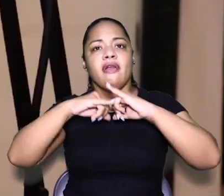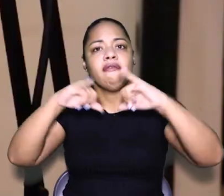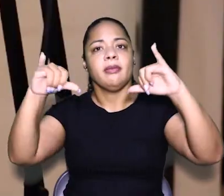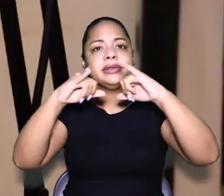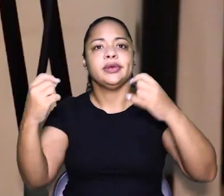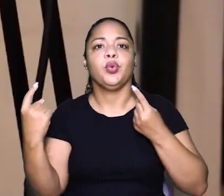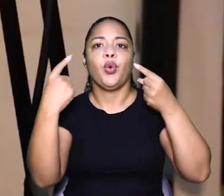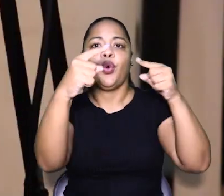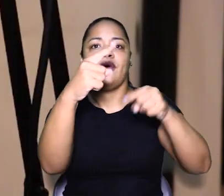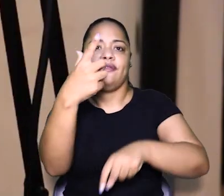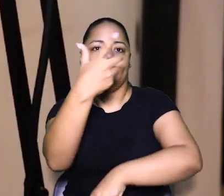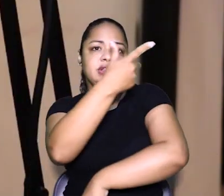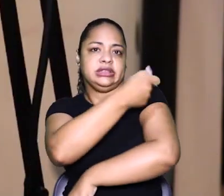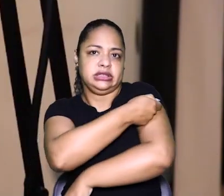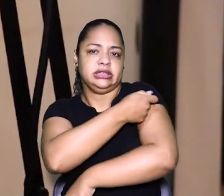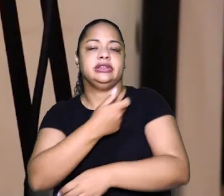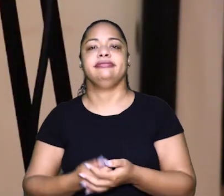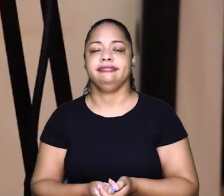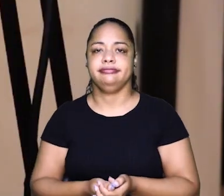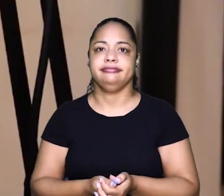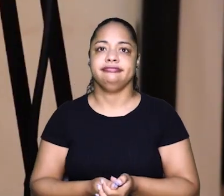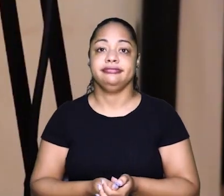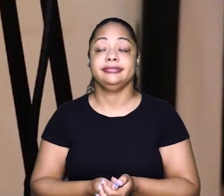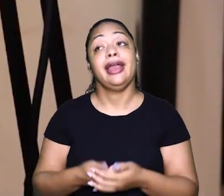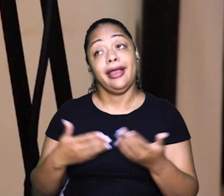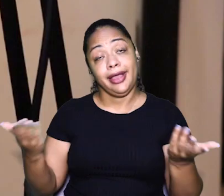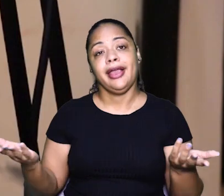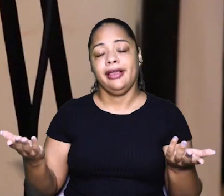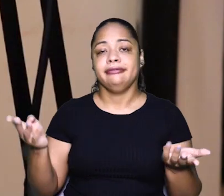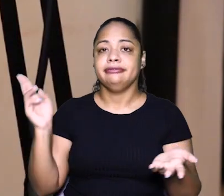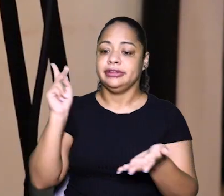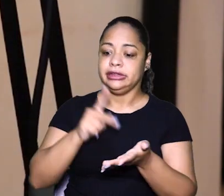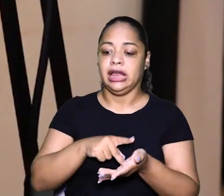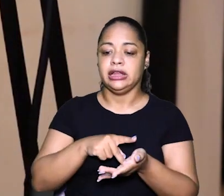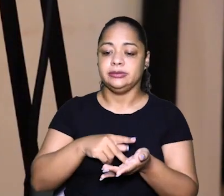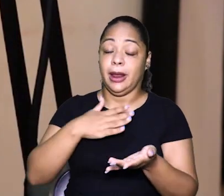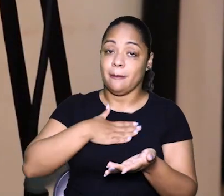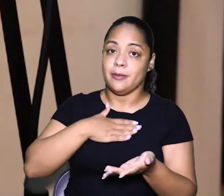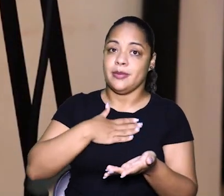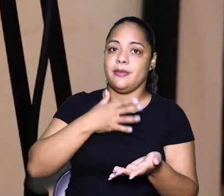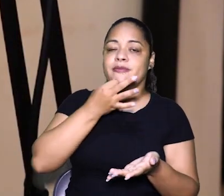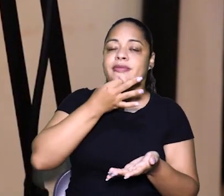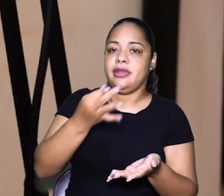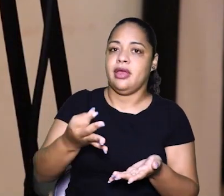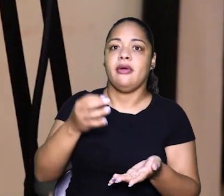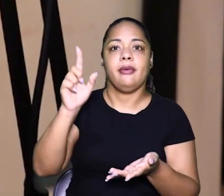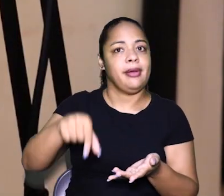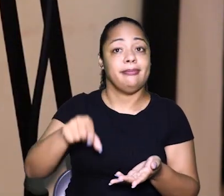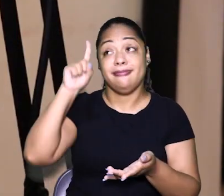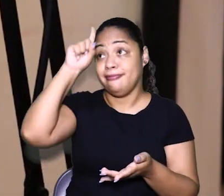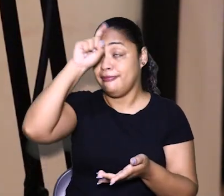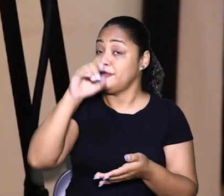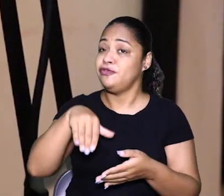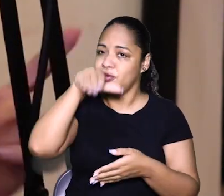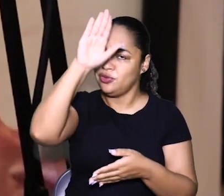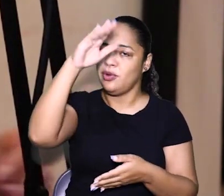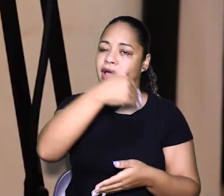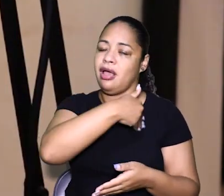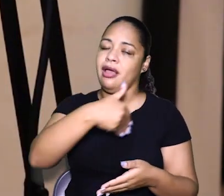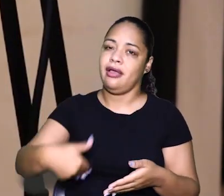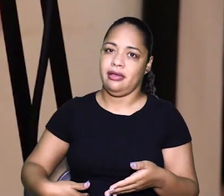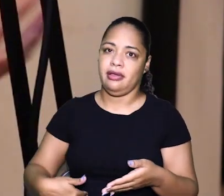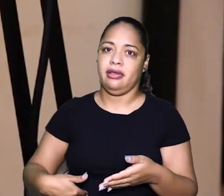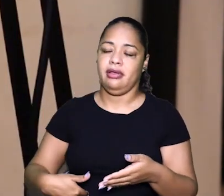então, assim, essa, para mim, tem sido, né, a grande dificuldade, porque na